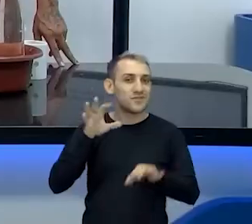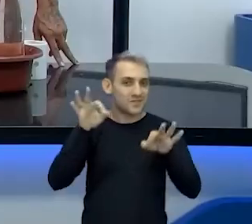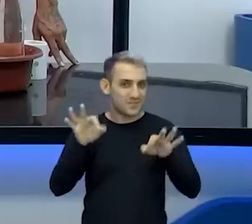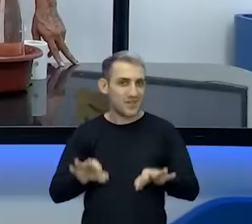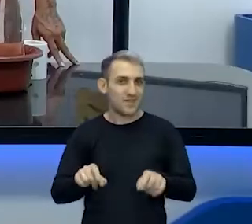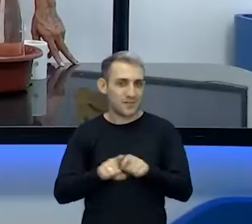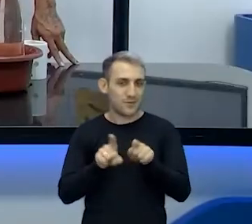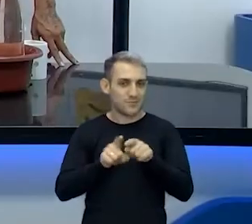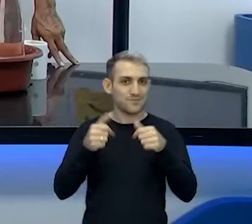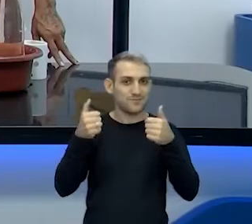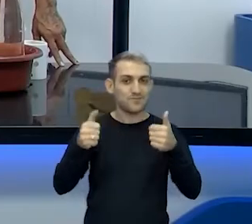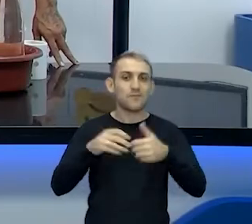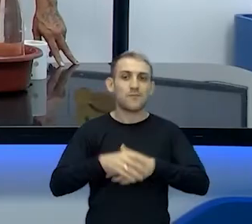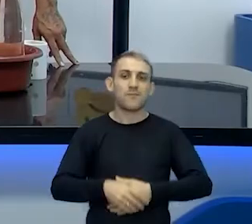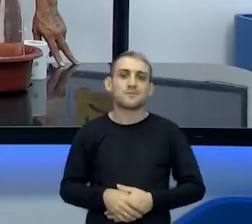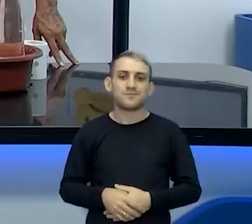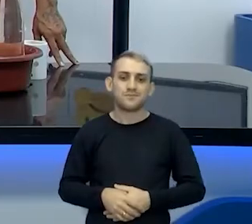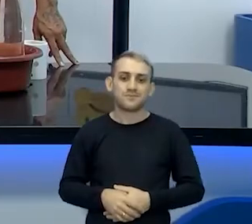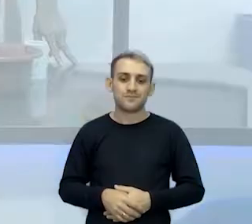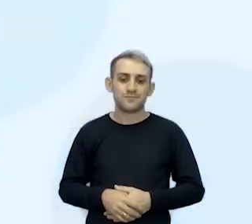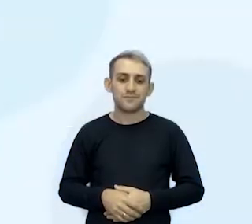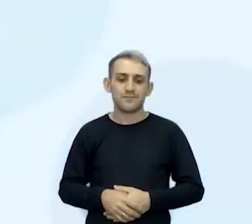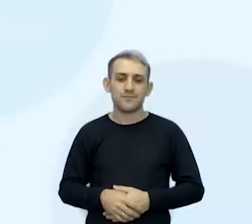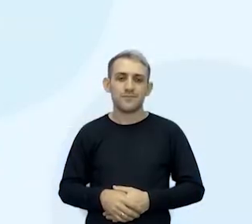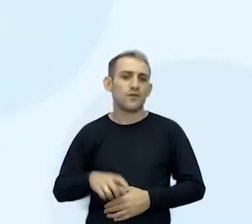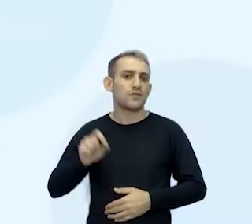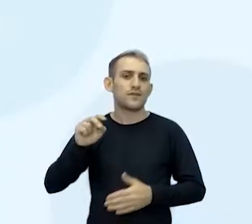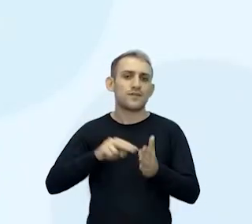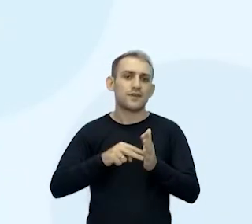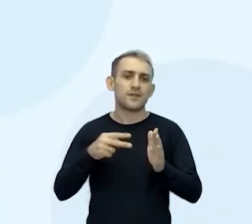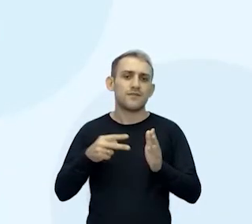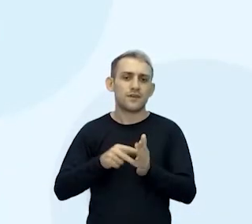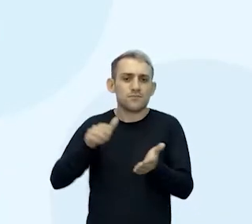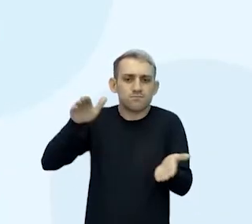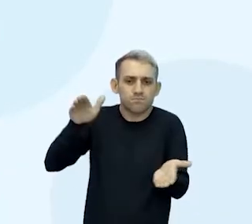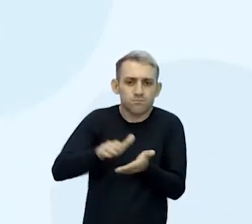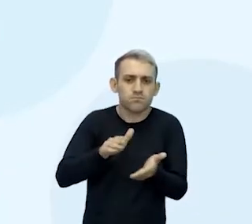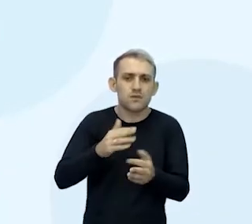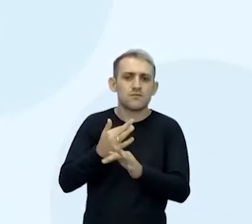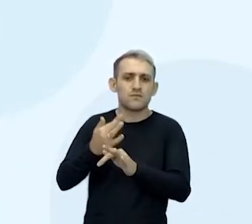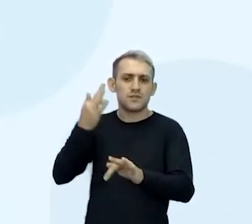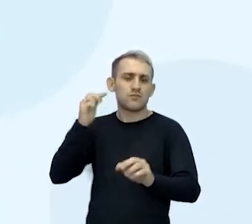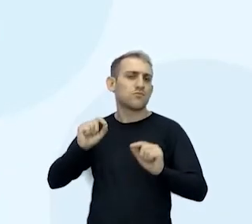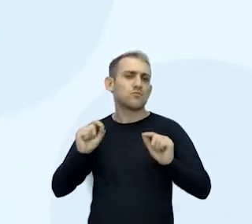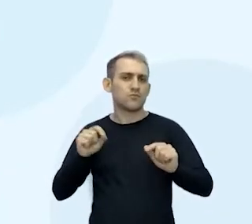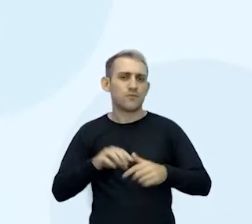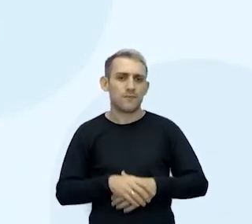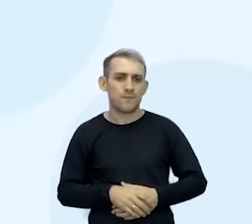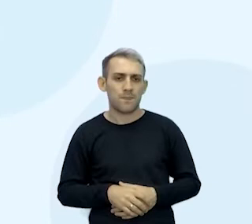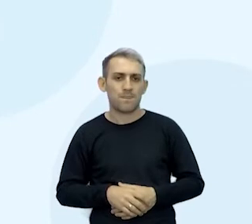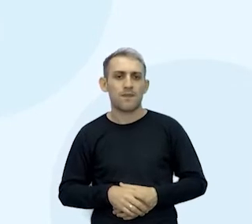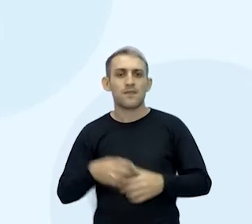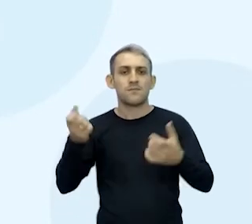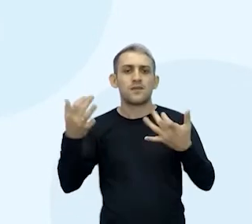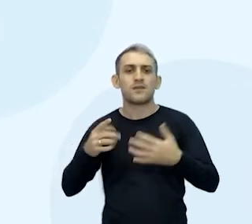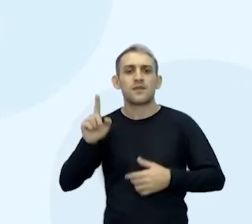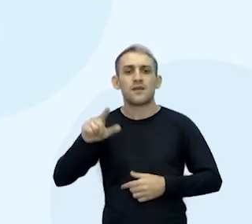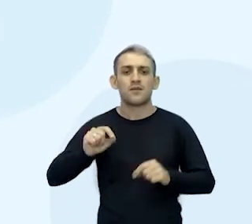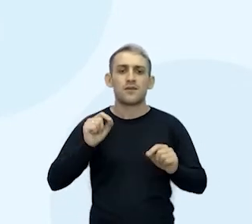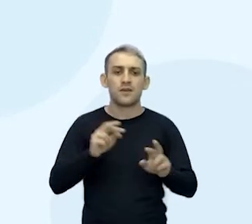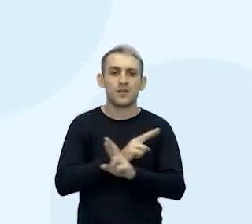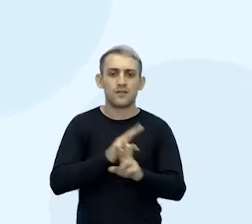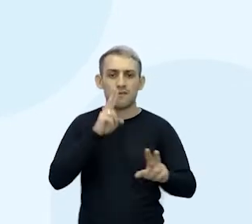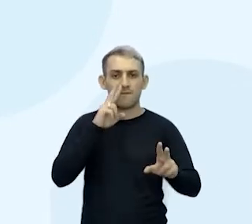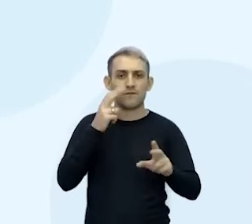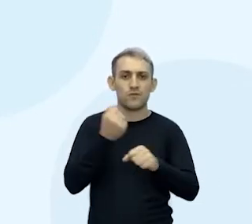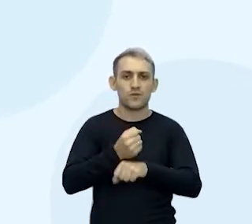Certo. Beleza? Bom, então, o que é pressão fisicamente? Bom, A definição é a relação entre a